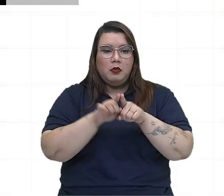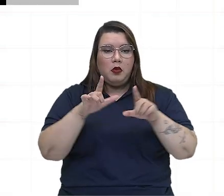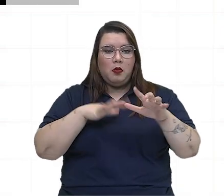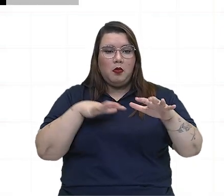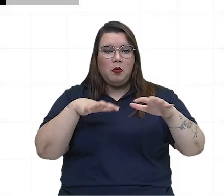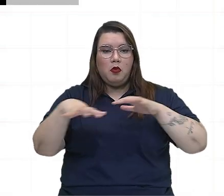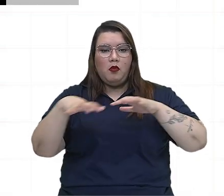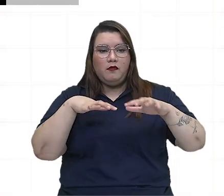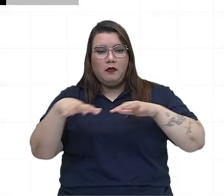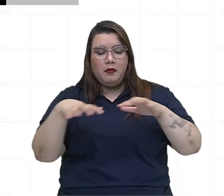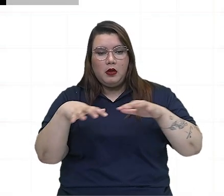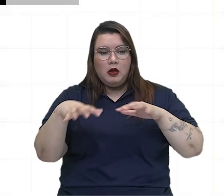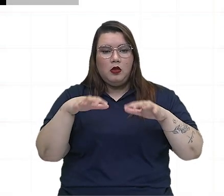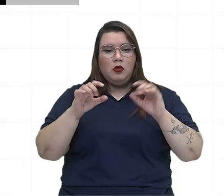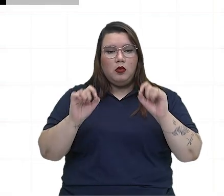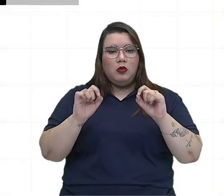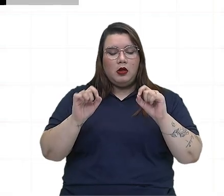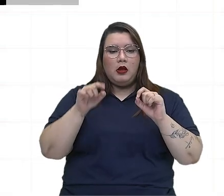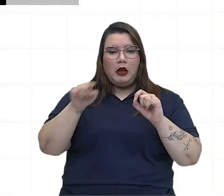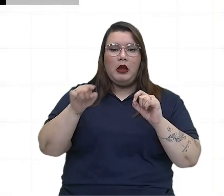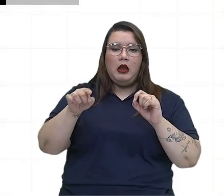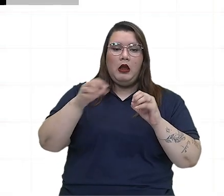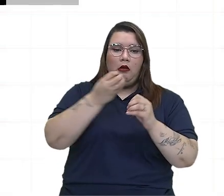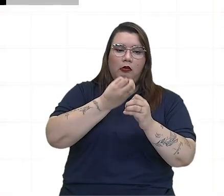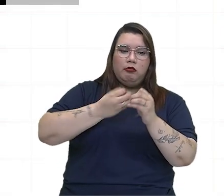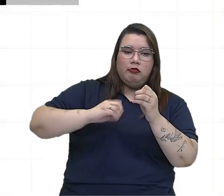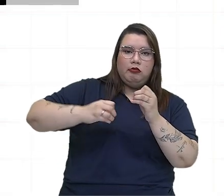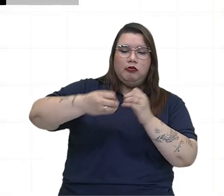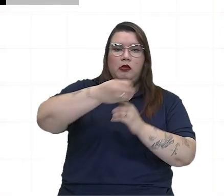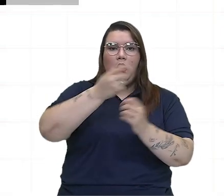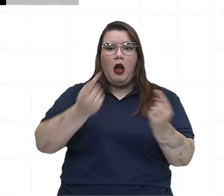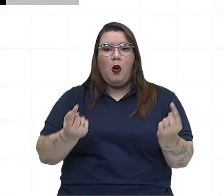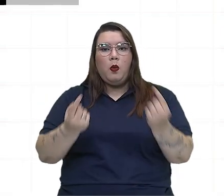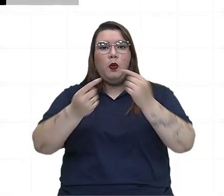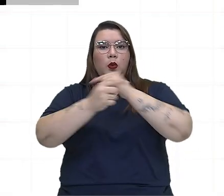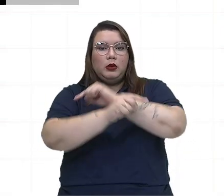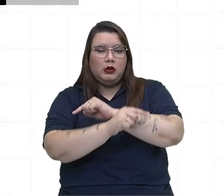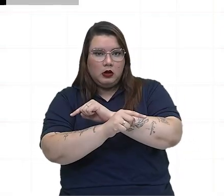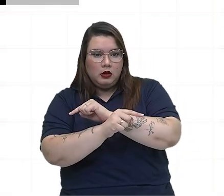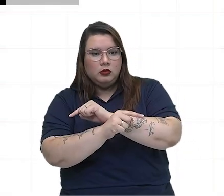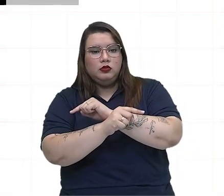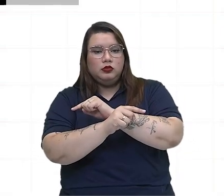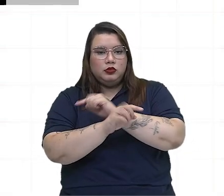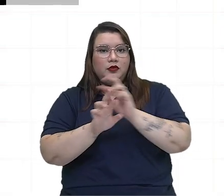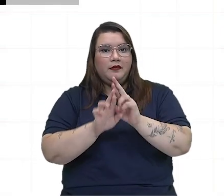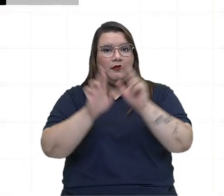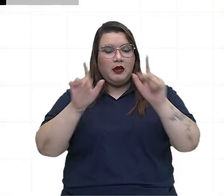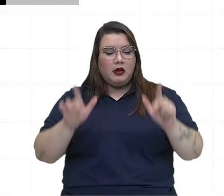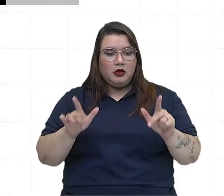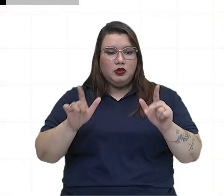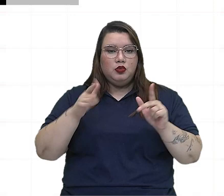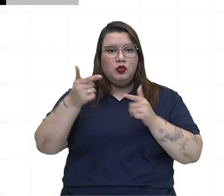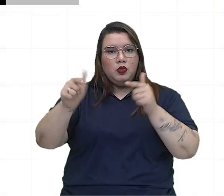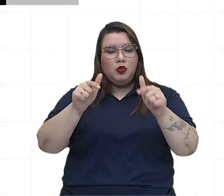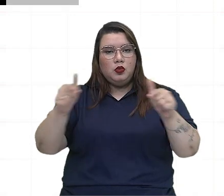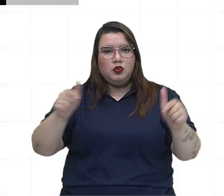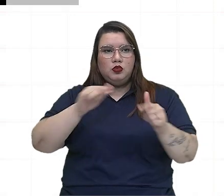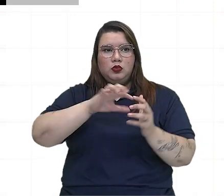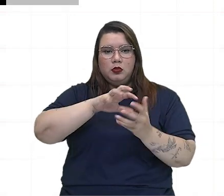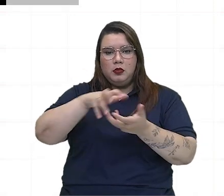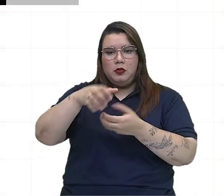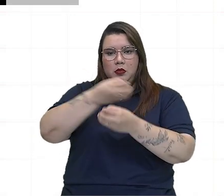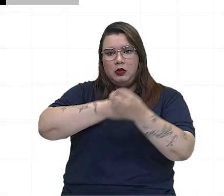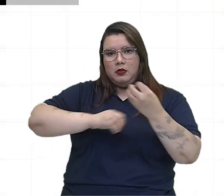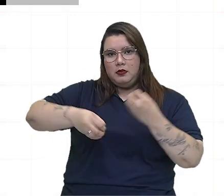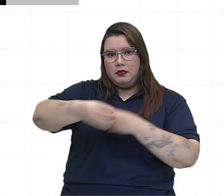tem ainda um movimento retrógrado, ou seja, ele vai girando na direção oposta